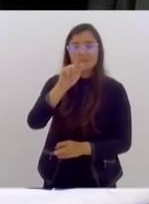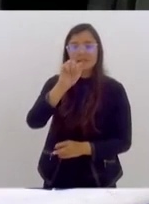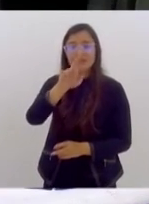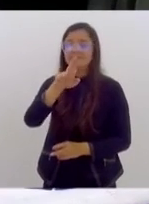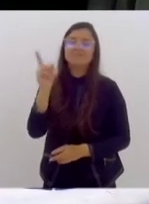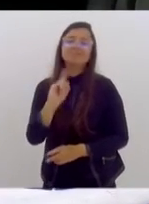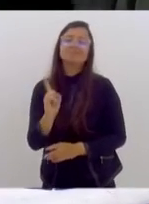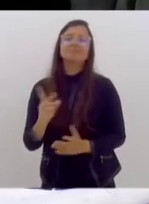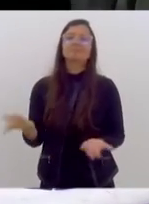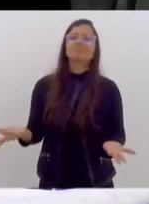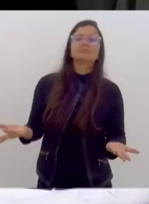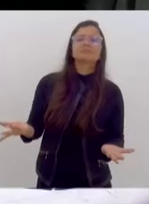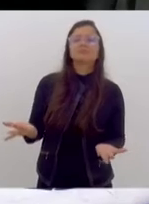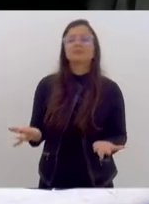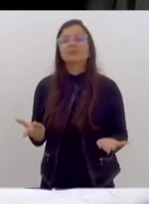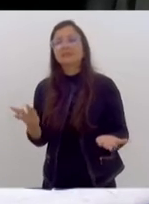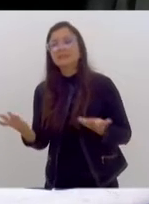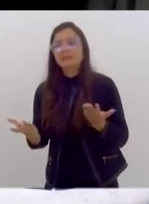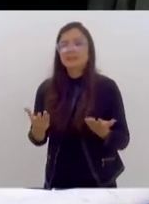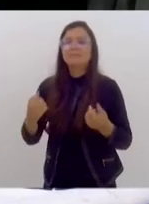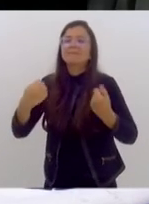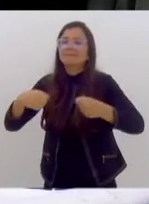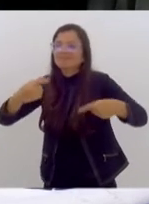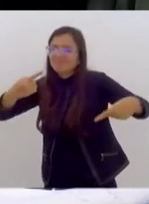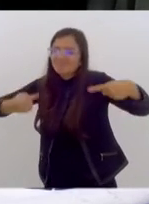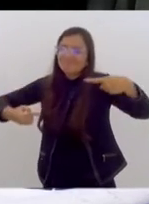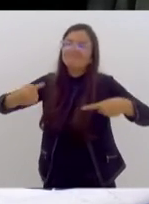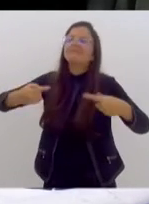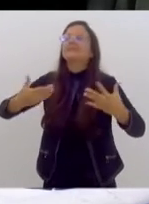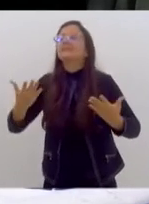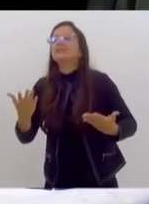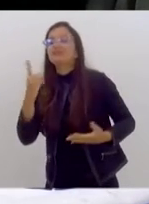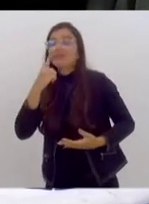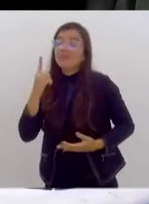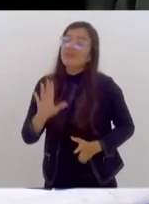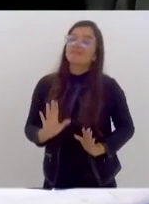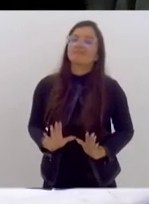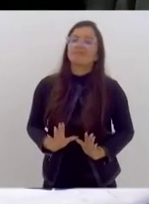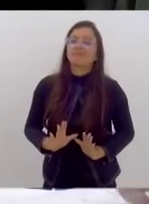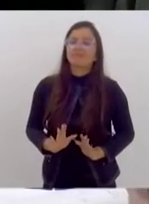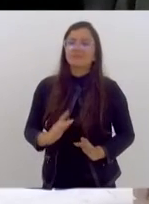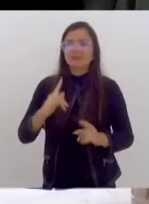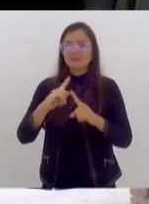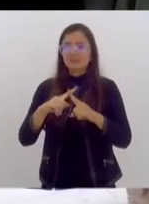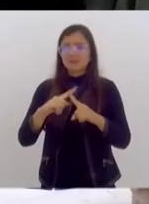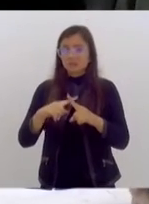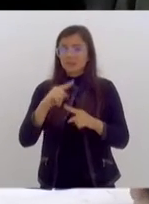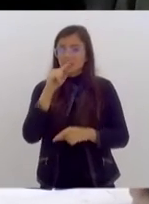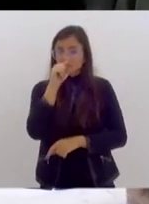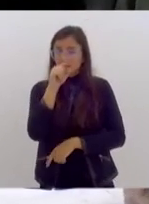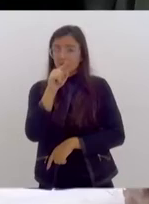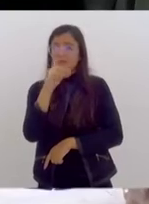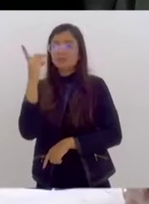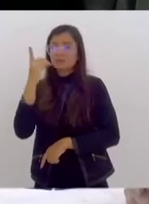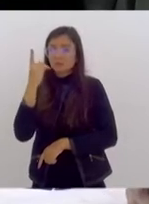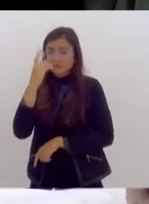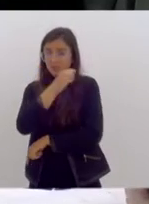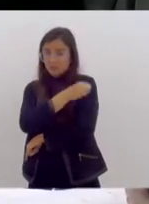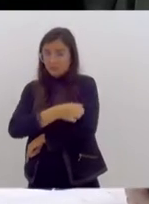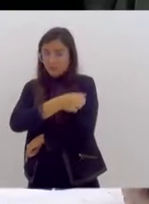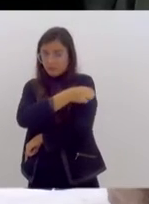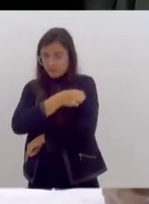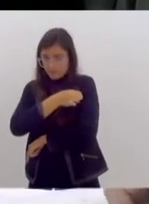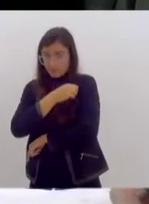decisão que vai ser discutida Obrigatoriamente mas o que a deputada enfermeira Rejane coloca